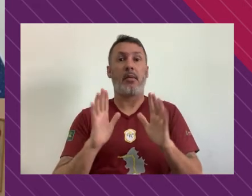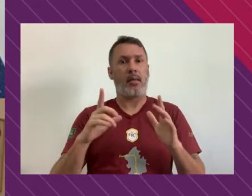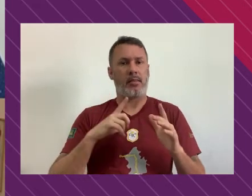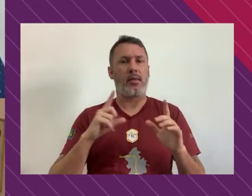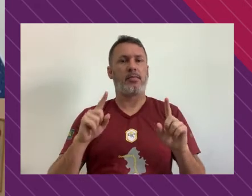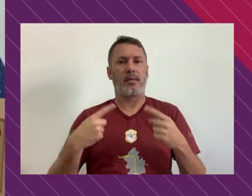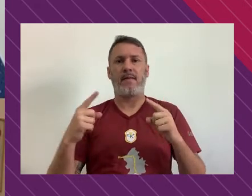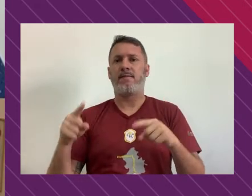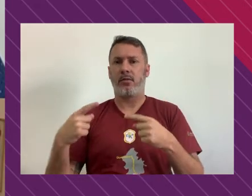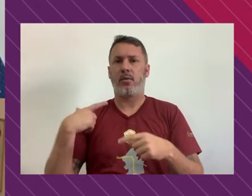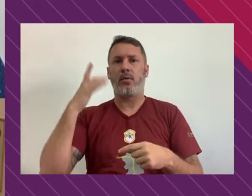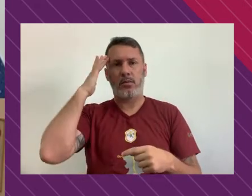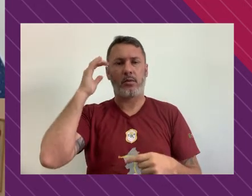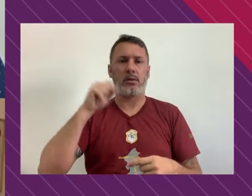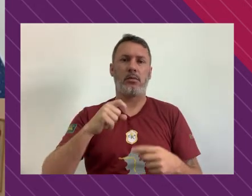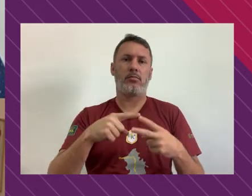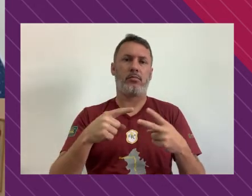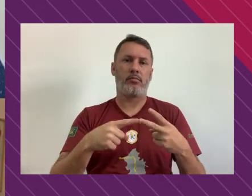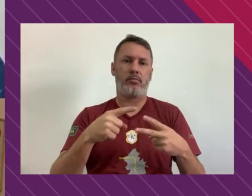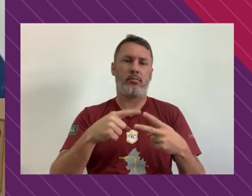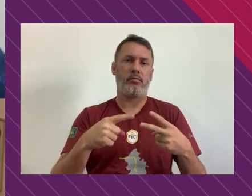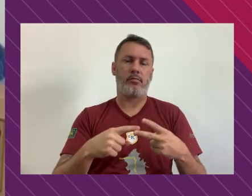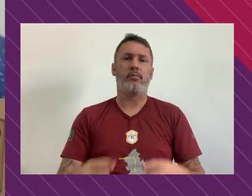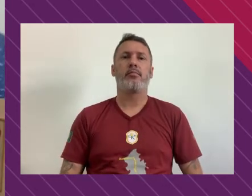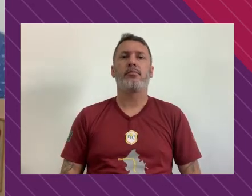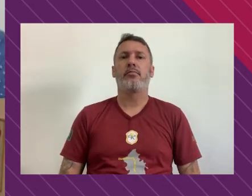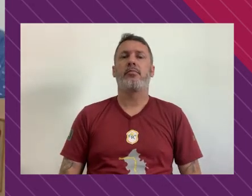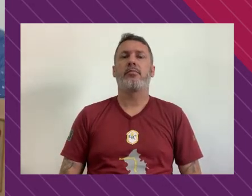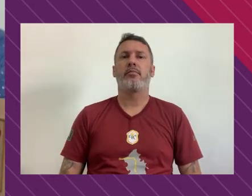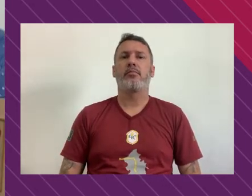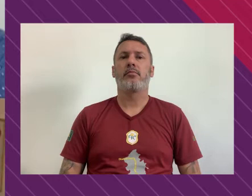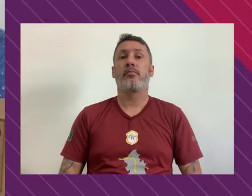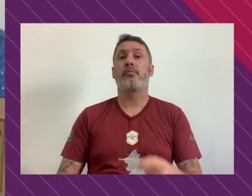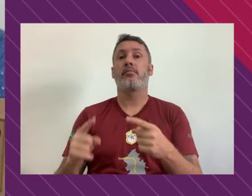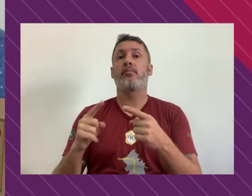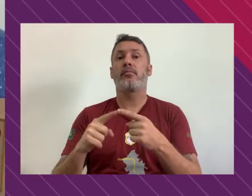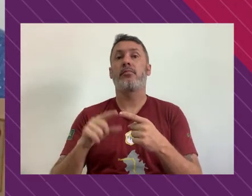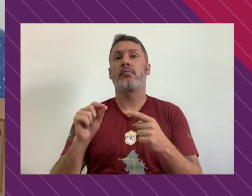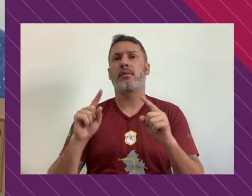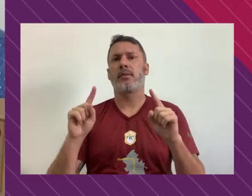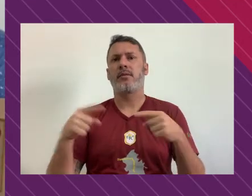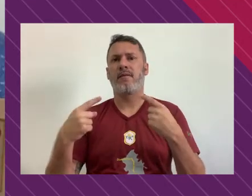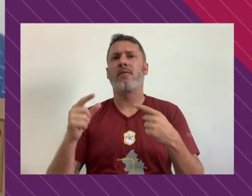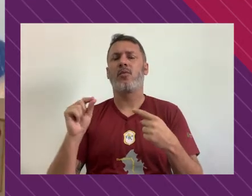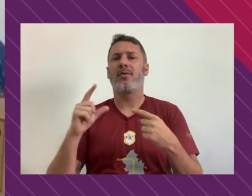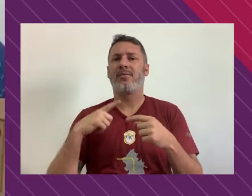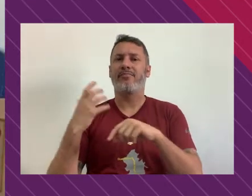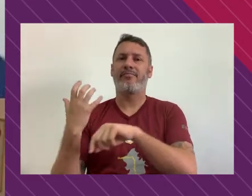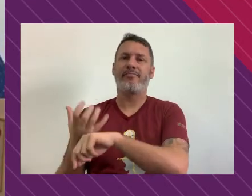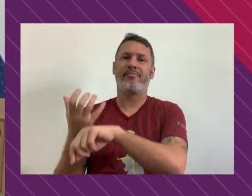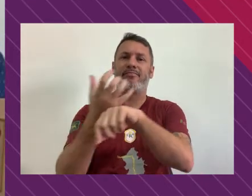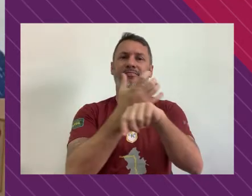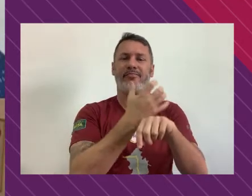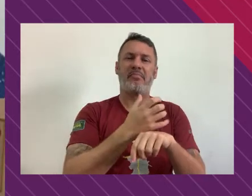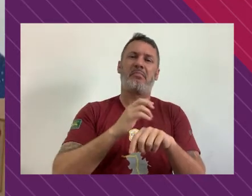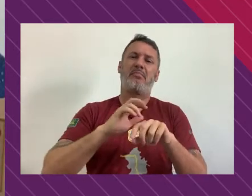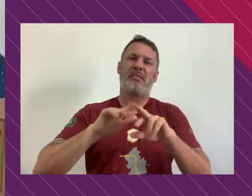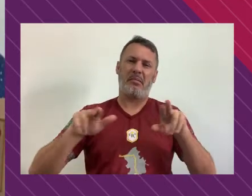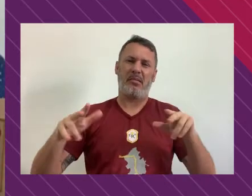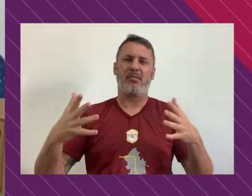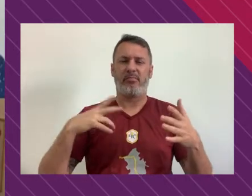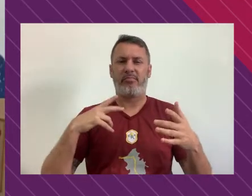ligadas às áreas tecnológicas, quais são os desafios que você percebe para o profissional que está indo para esse tipo de